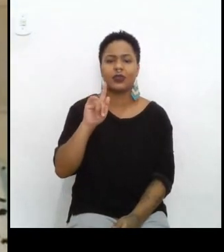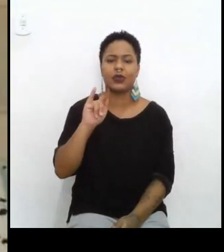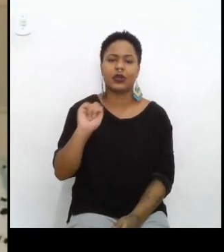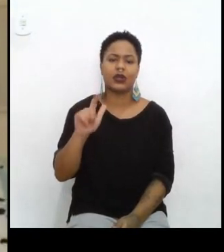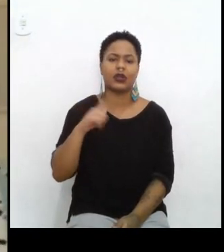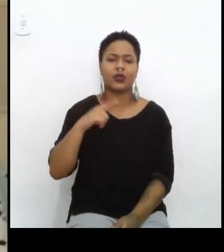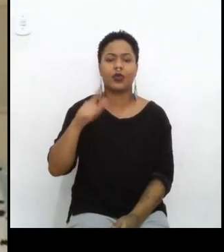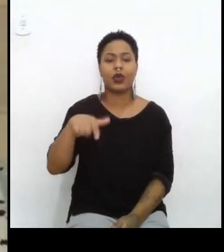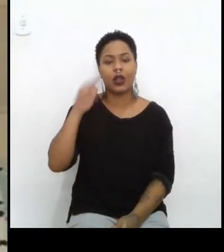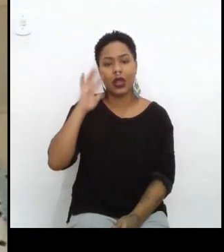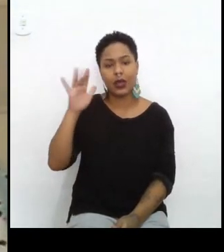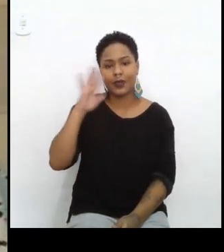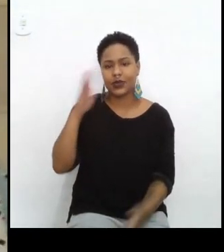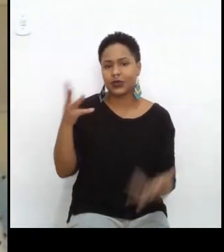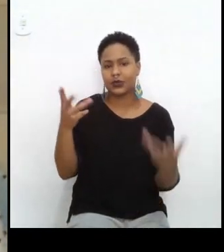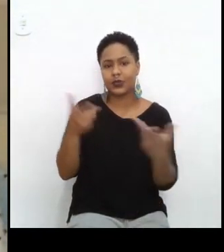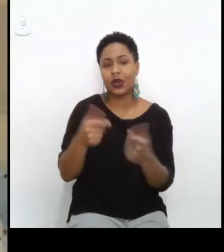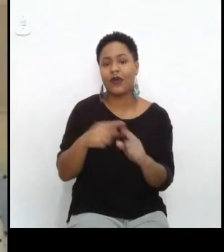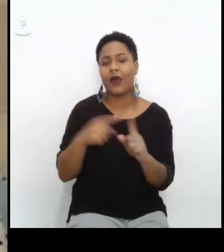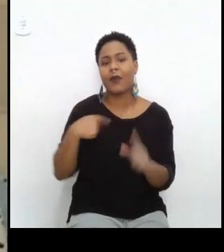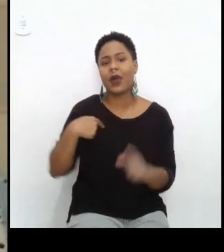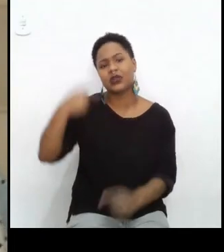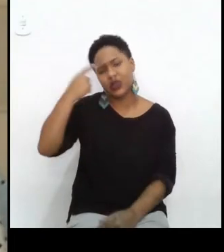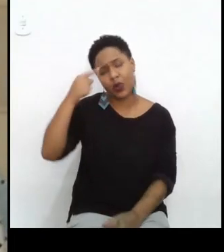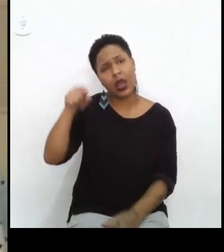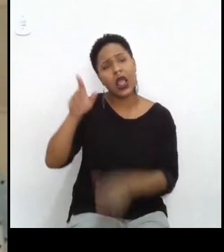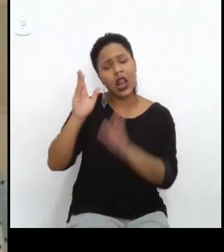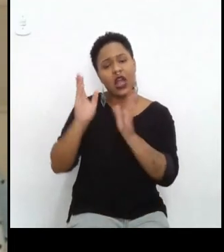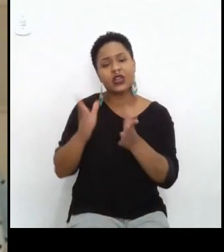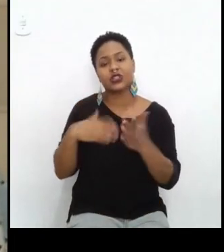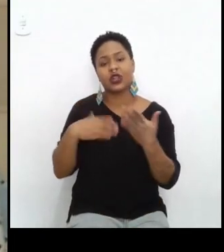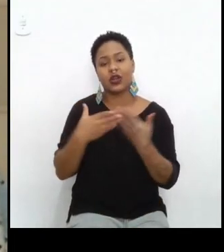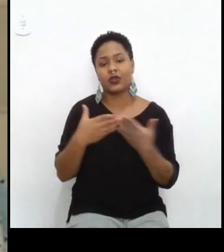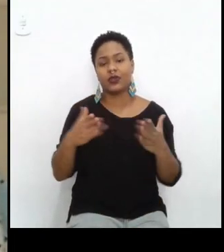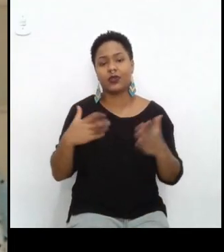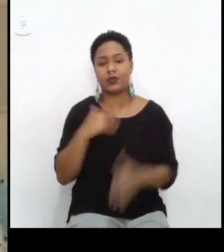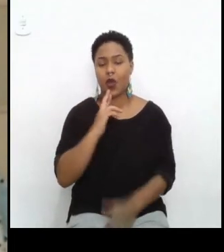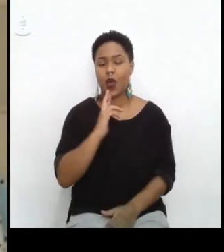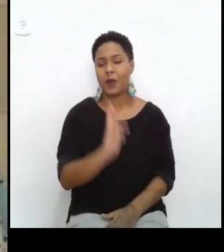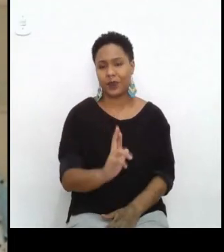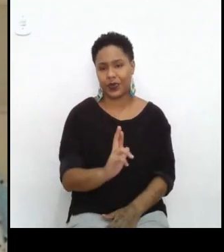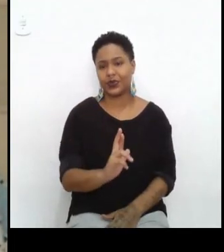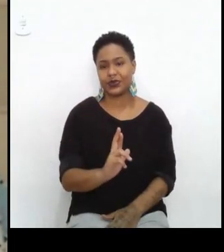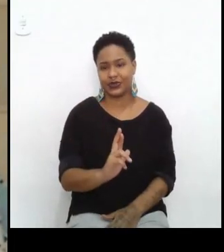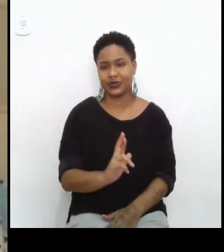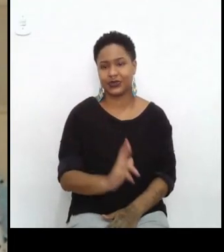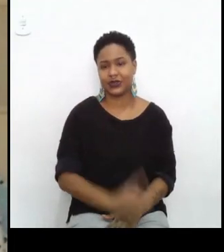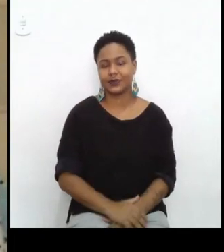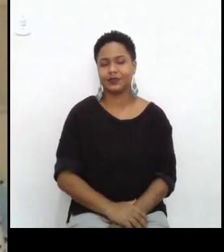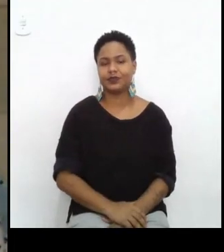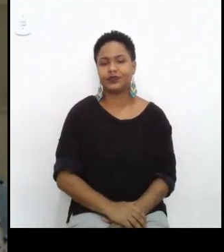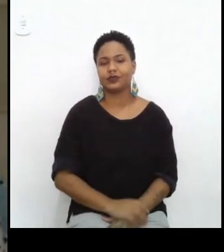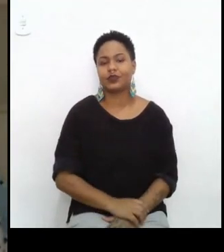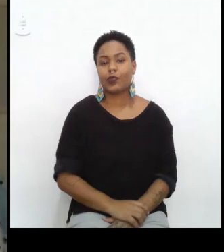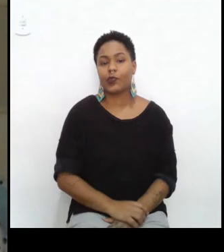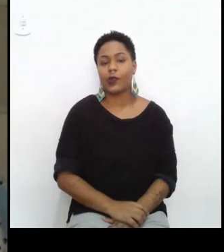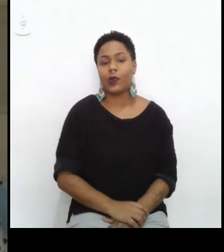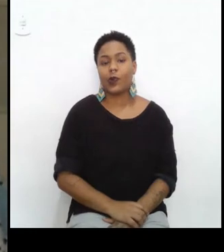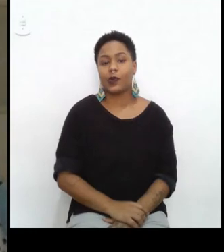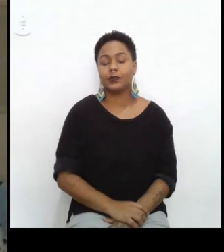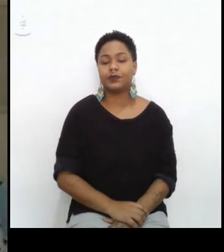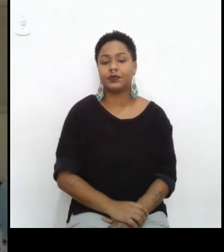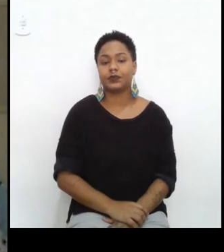de novo Manancial mas acho que ela já até abriu aulas para mim a resposta assim é essa